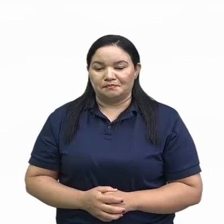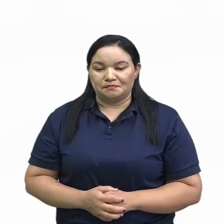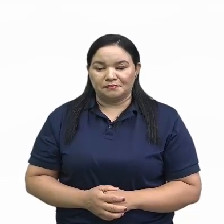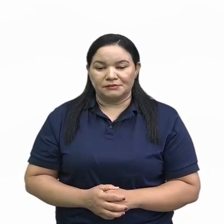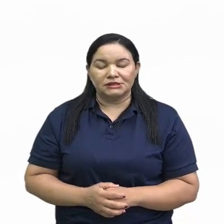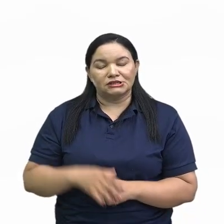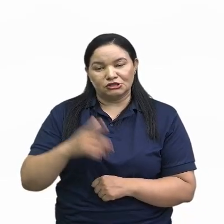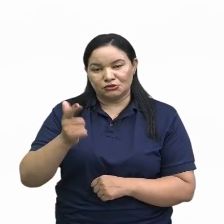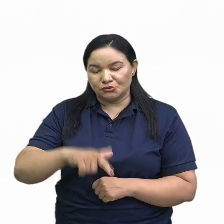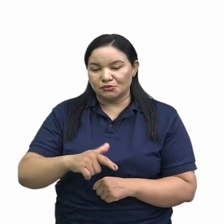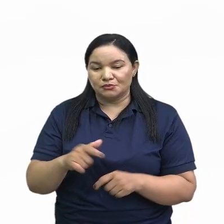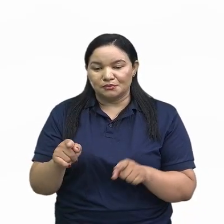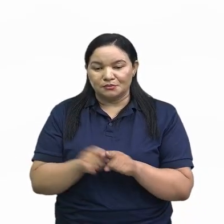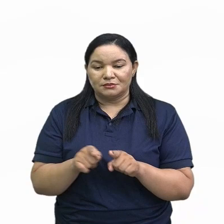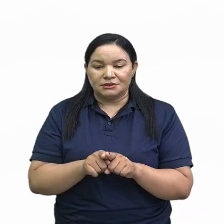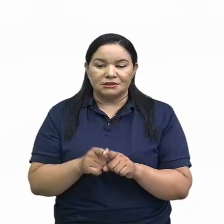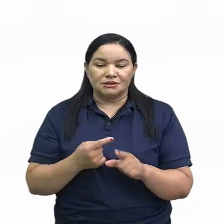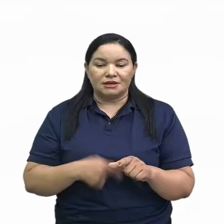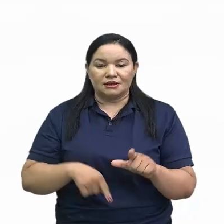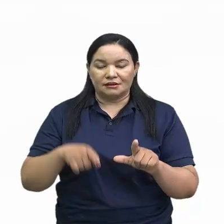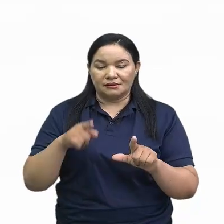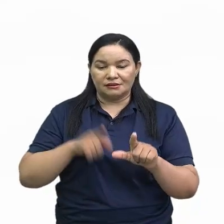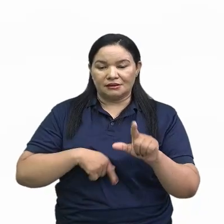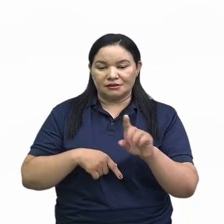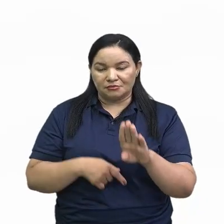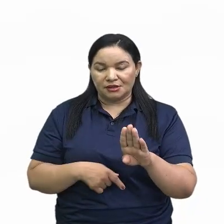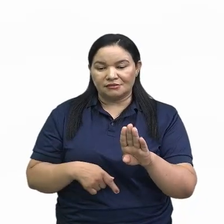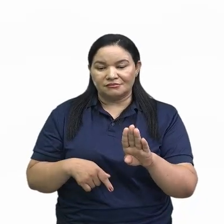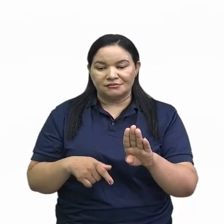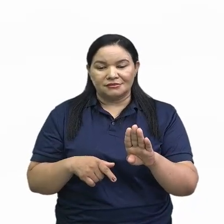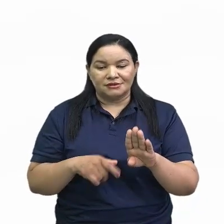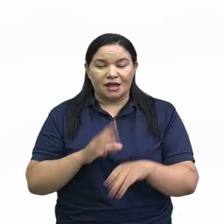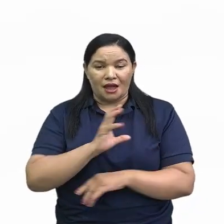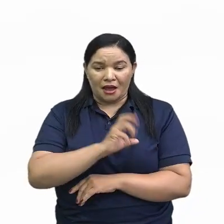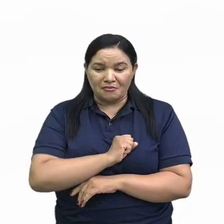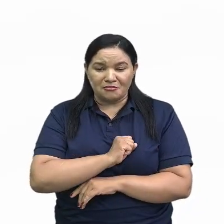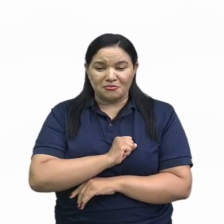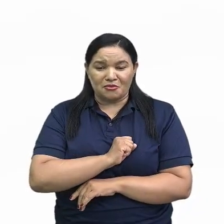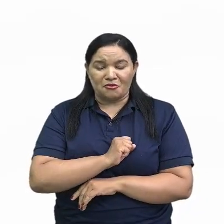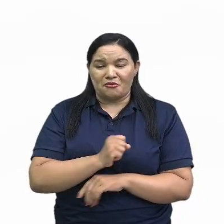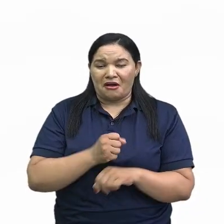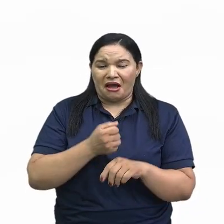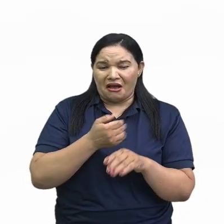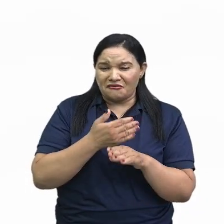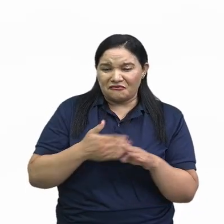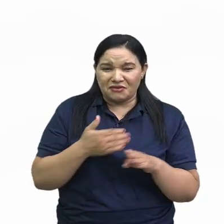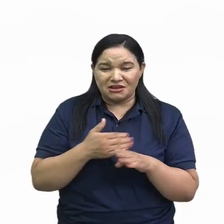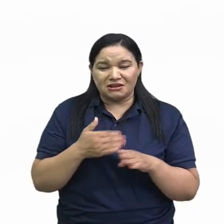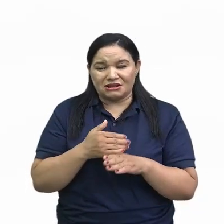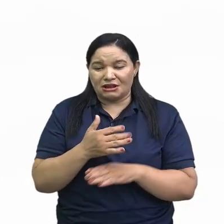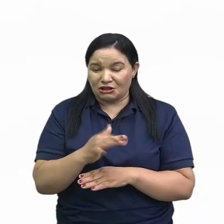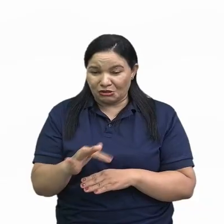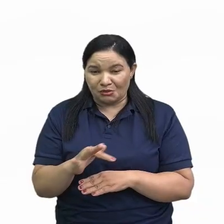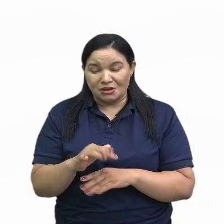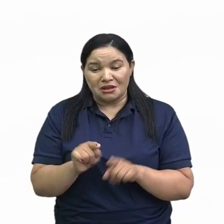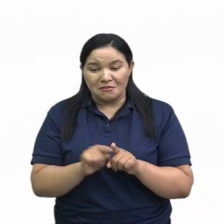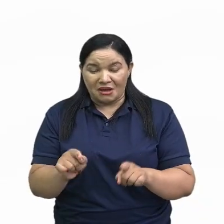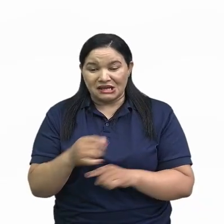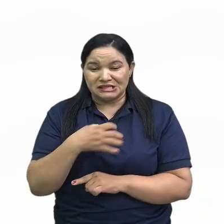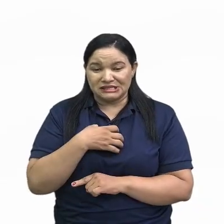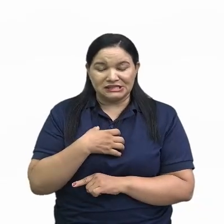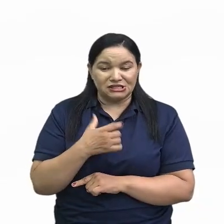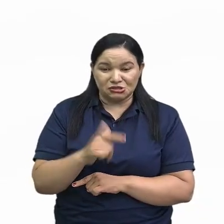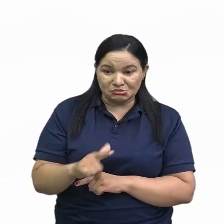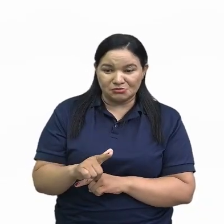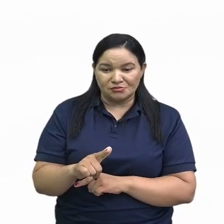E mais uma vez, na letra B, o exemplo, olha só. O amor é ferida que dói e não se sente. Como eu posso ter uma ferida que